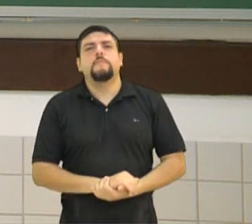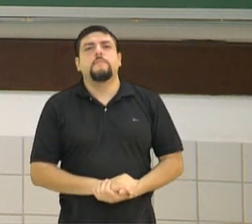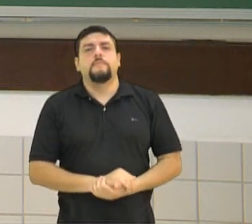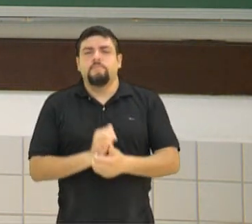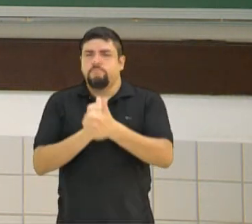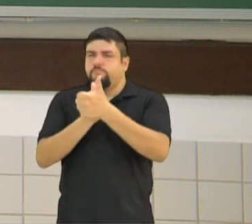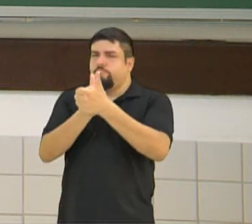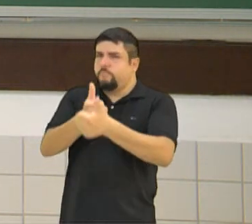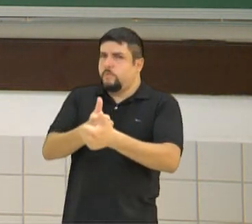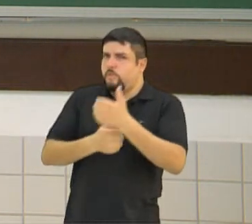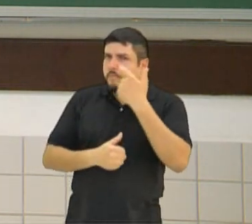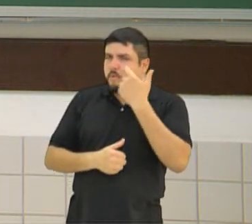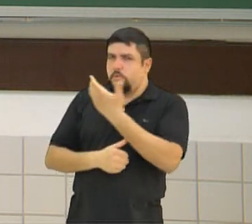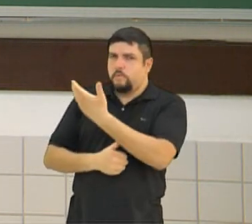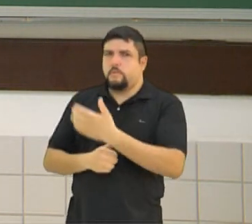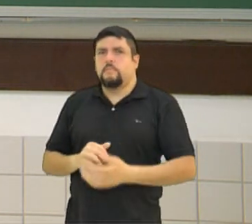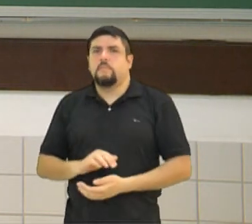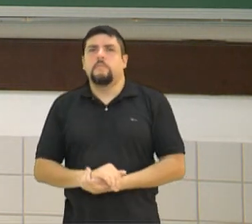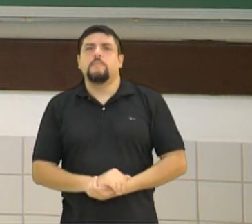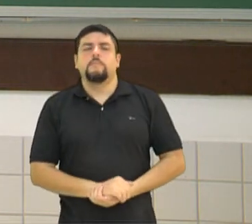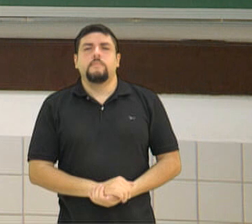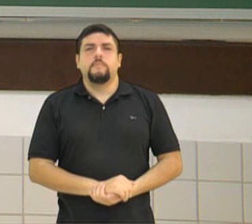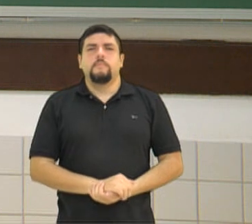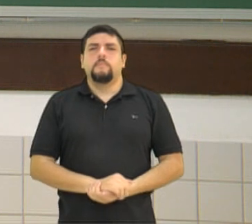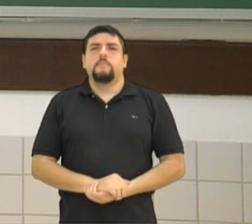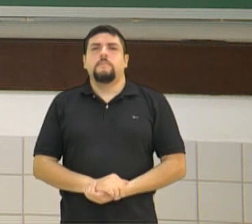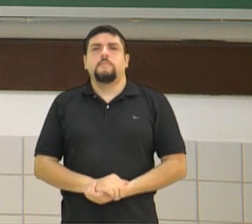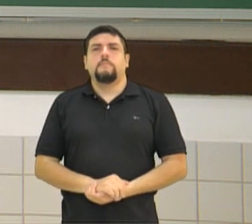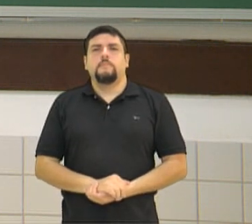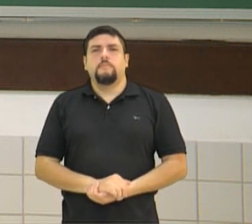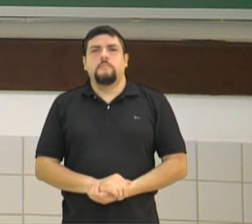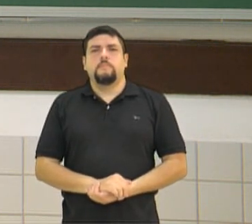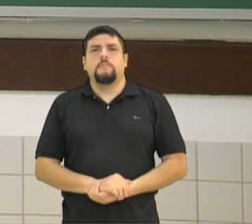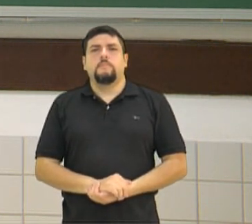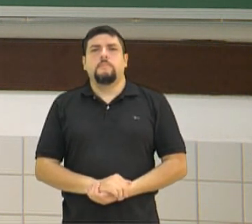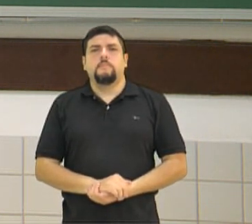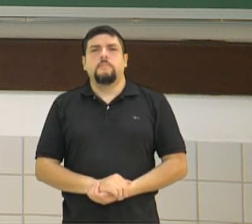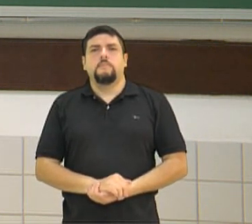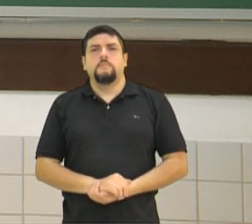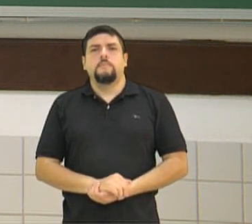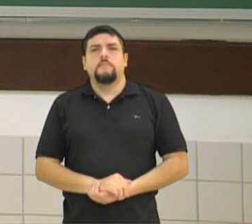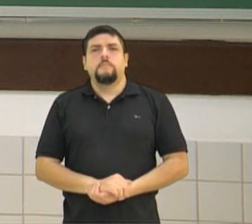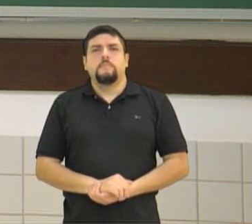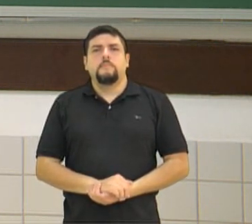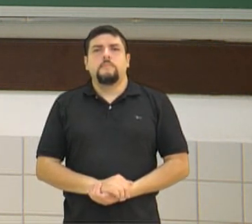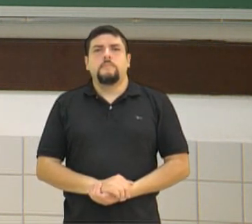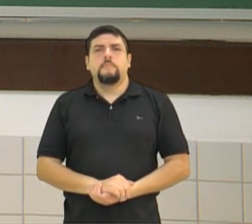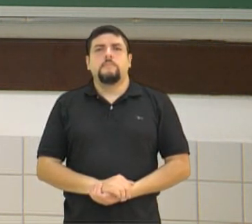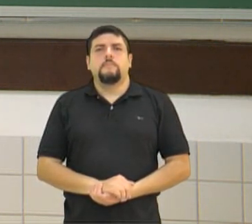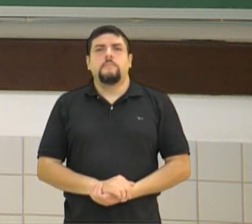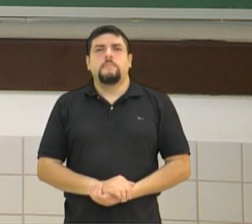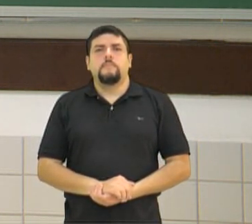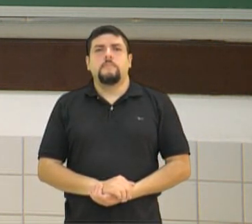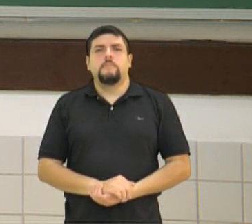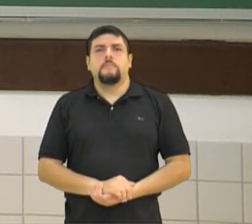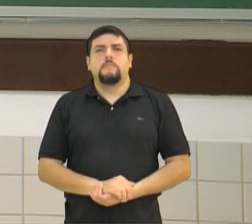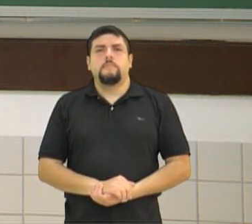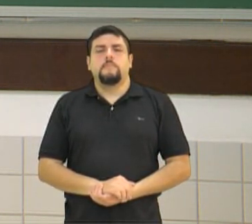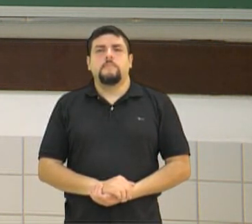galera. Butan 2-ol, ó. 1, 2, 3,